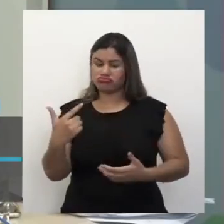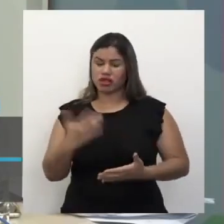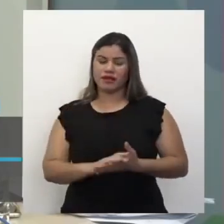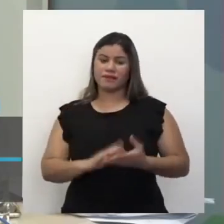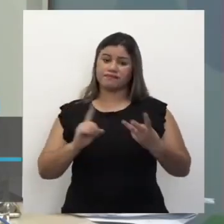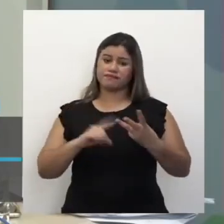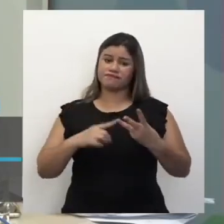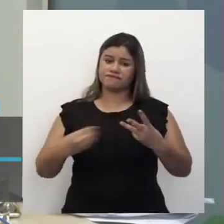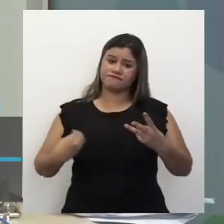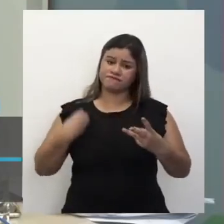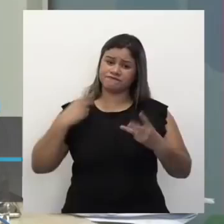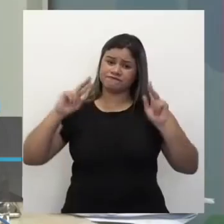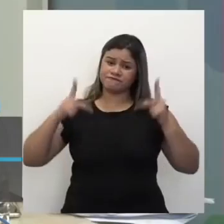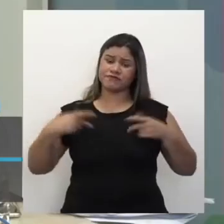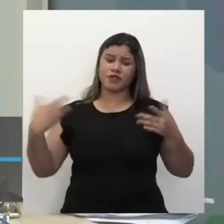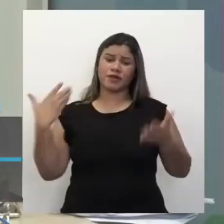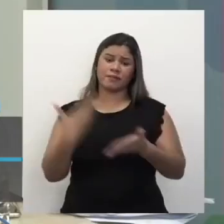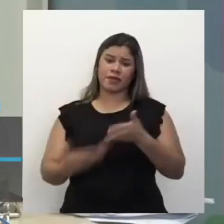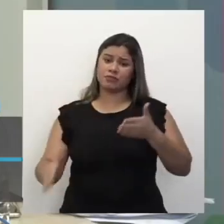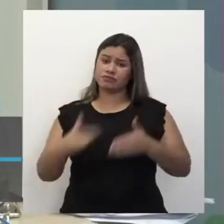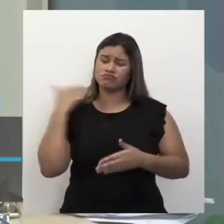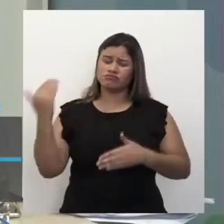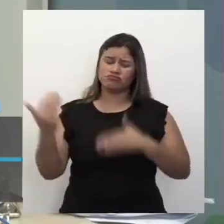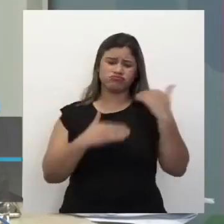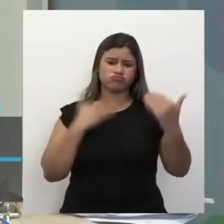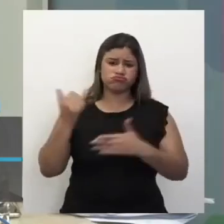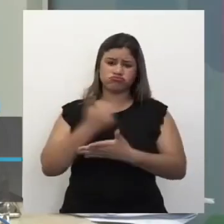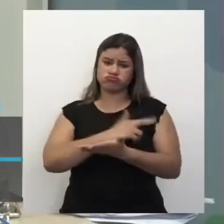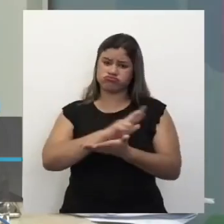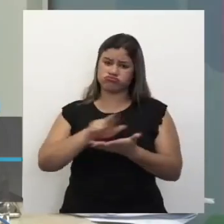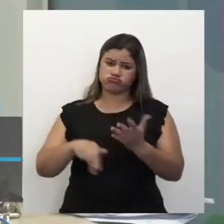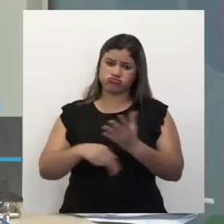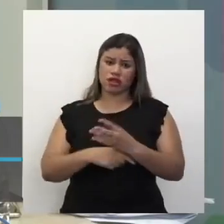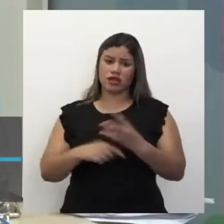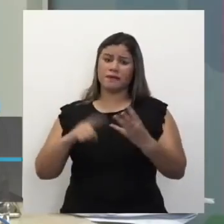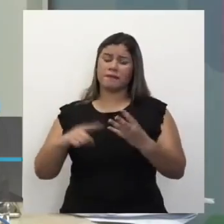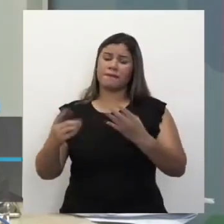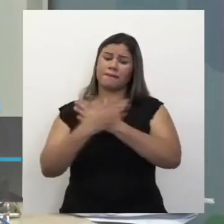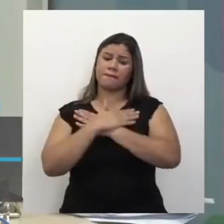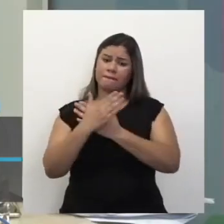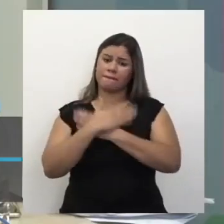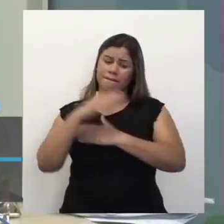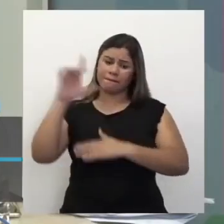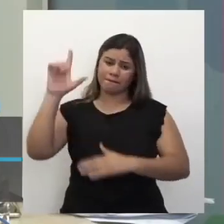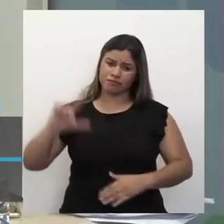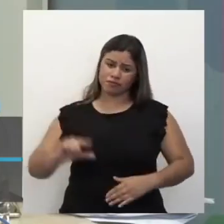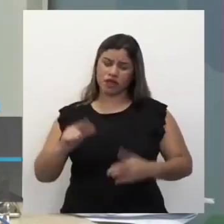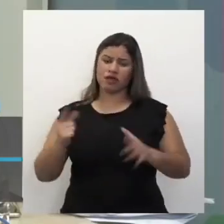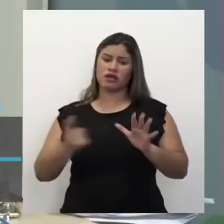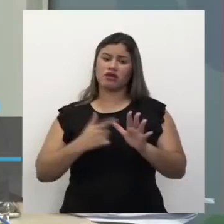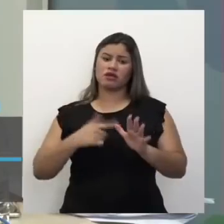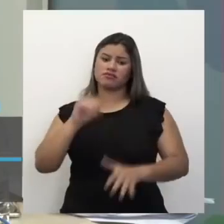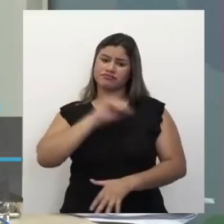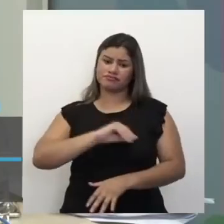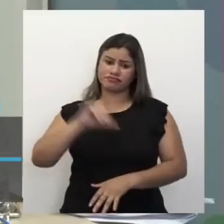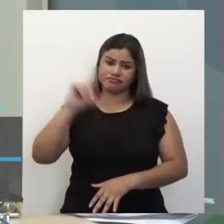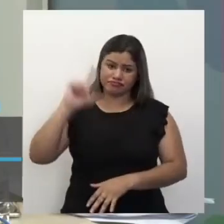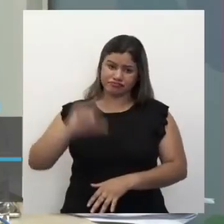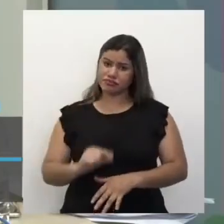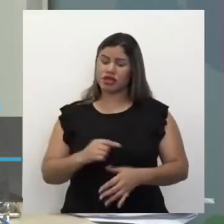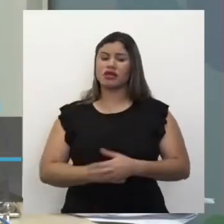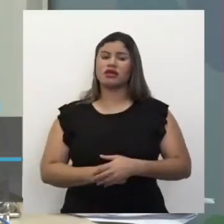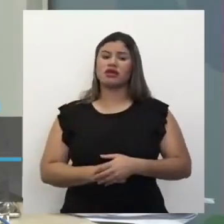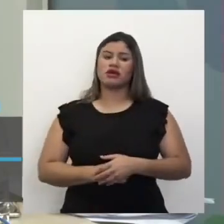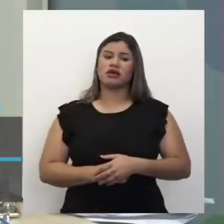de vidas humanas, redução de disponibilidade de emprego, né, redução de renda, aumento